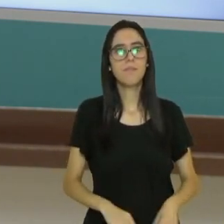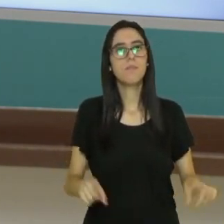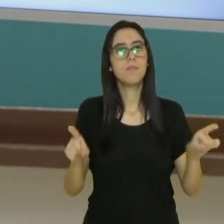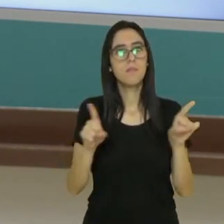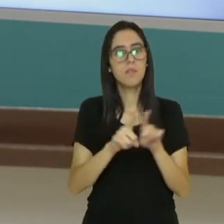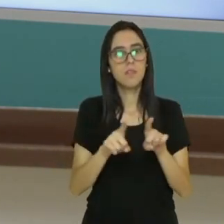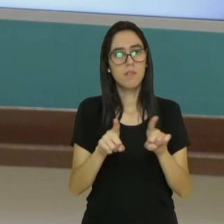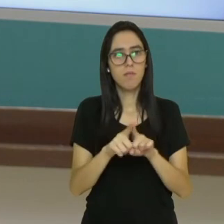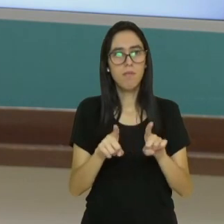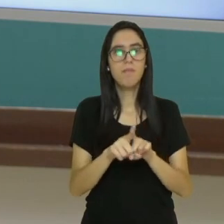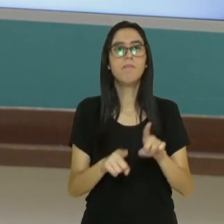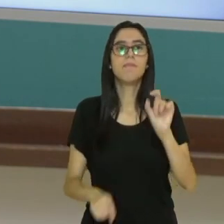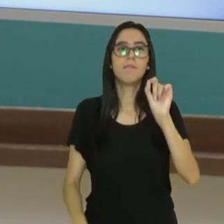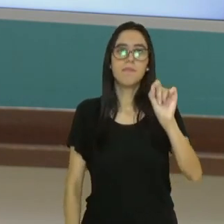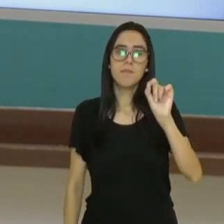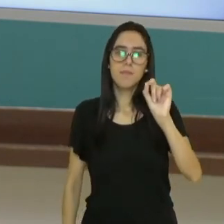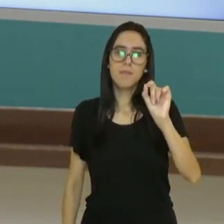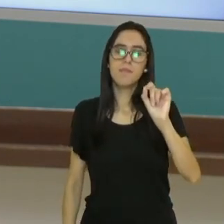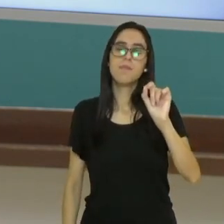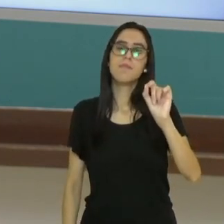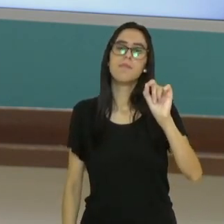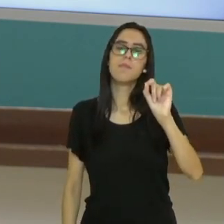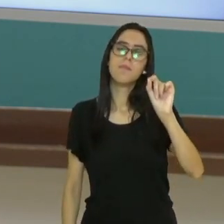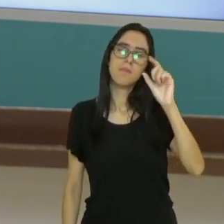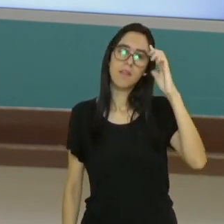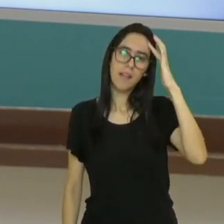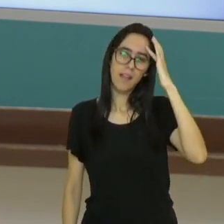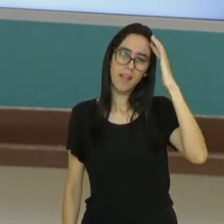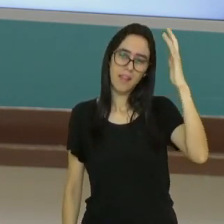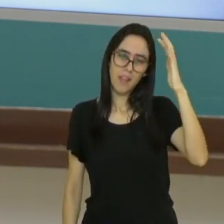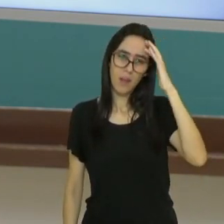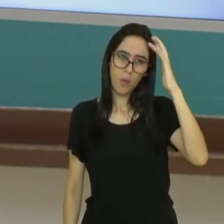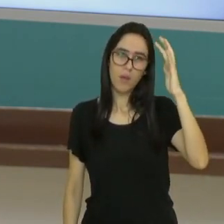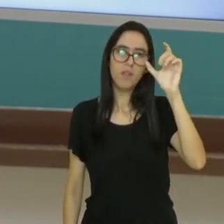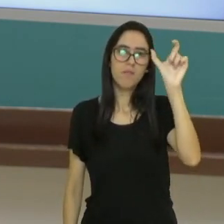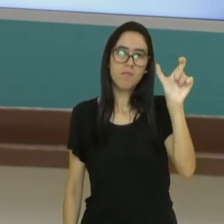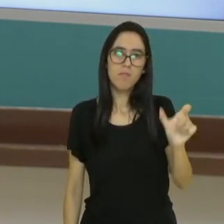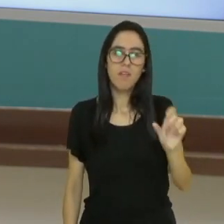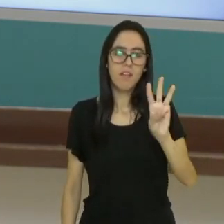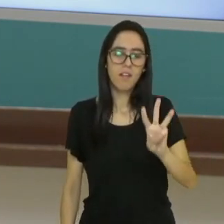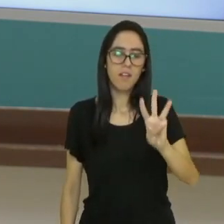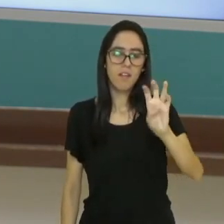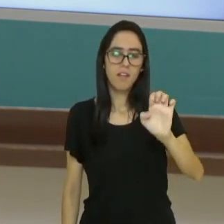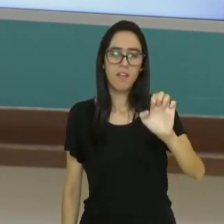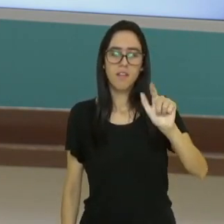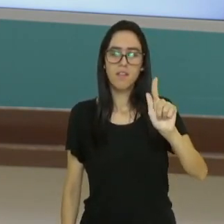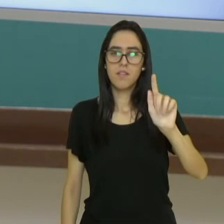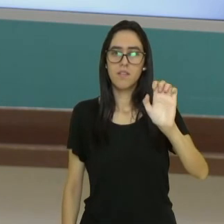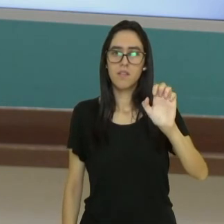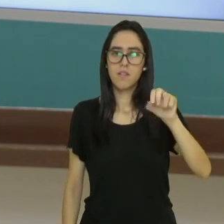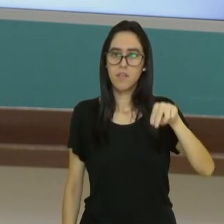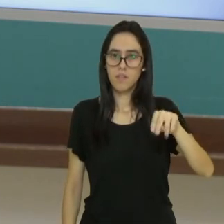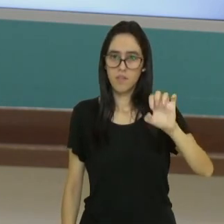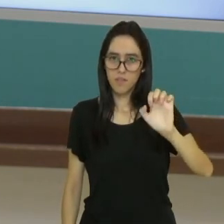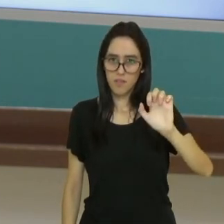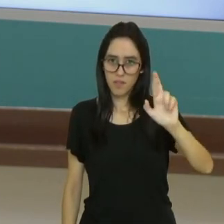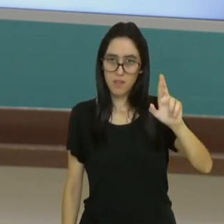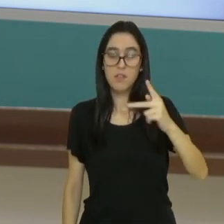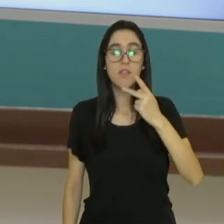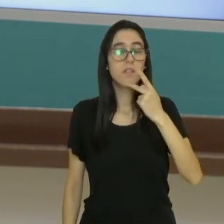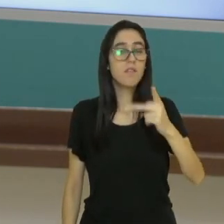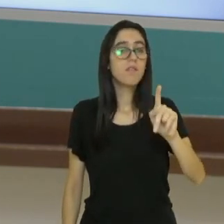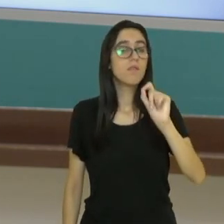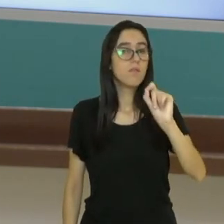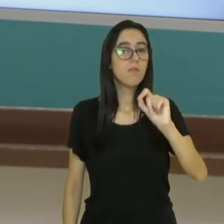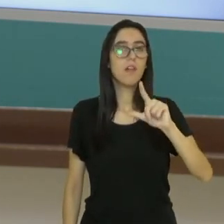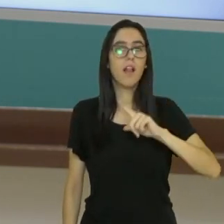ali voltamos a frisar, né, a reforçar a teoria da deriva continental, que considera o formato